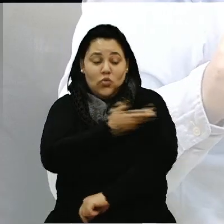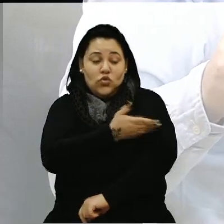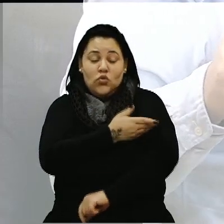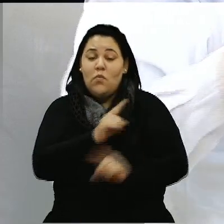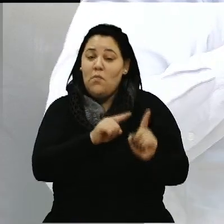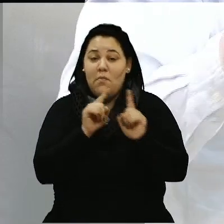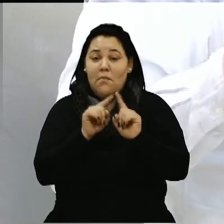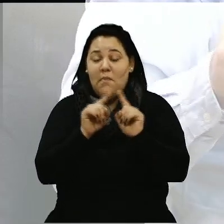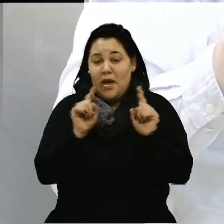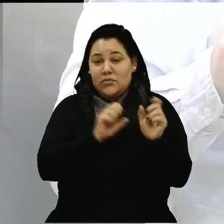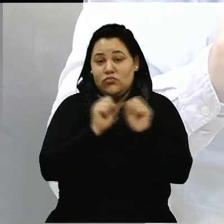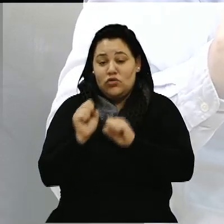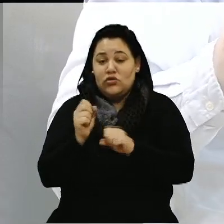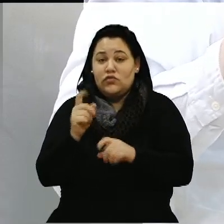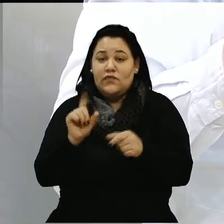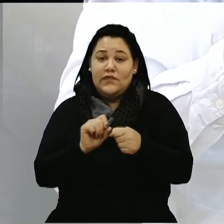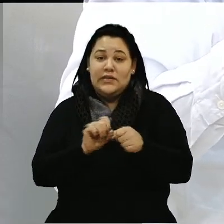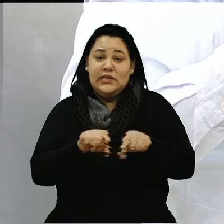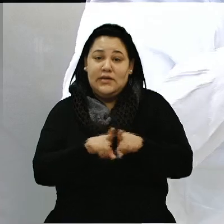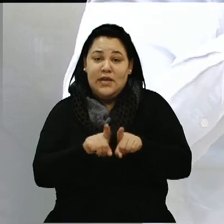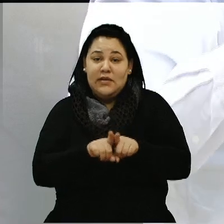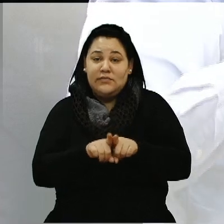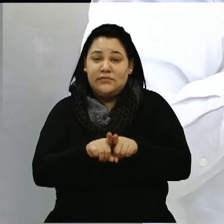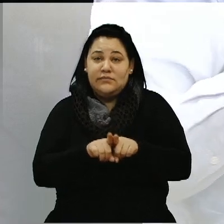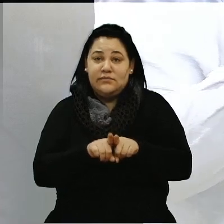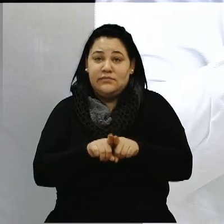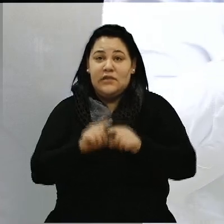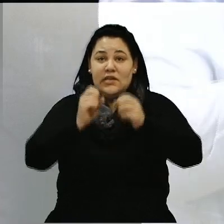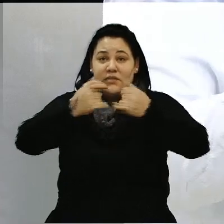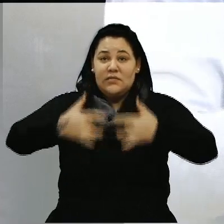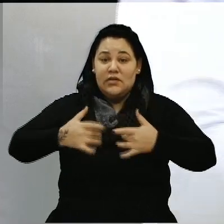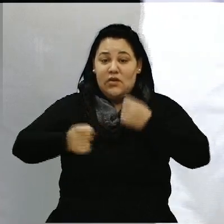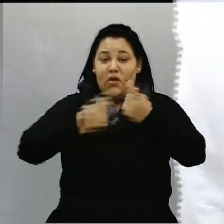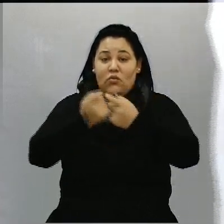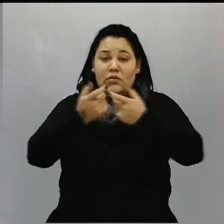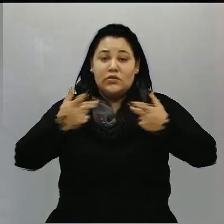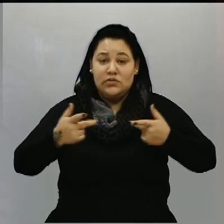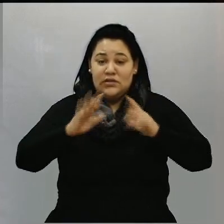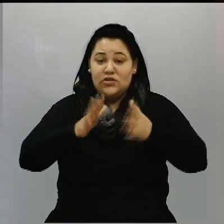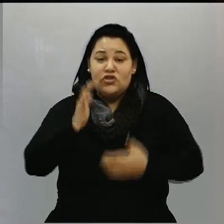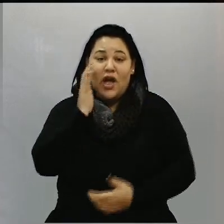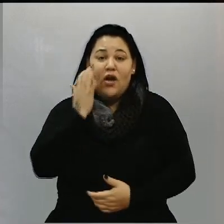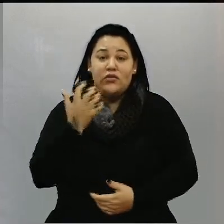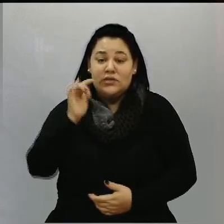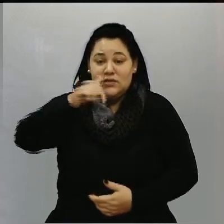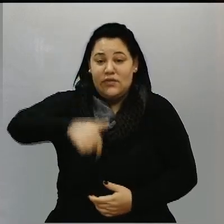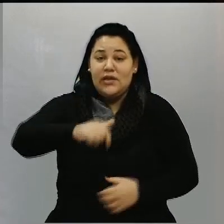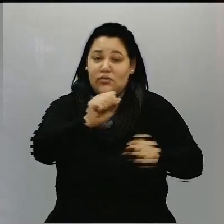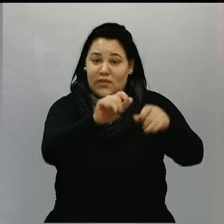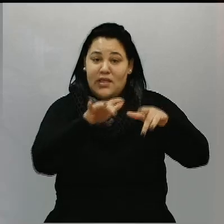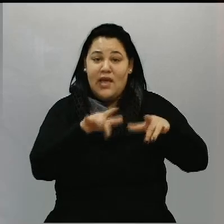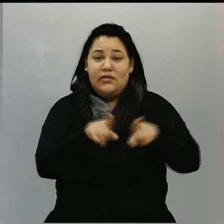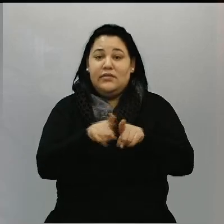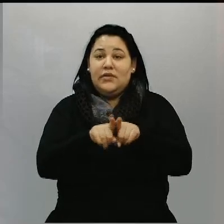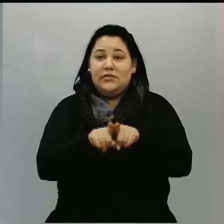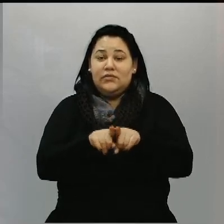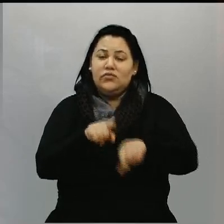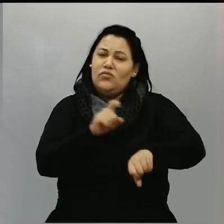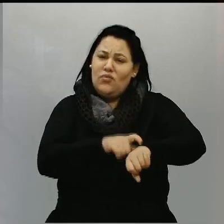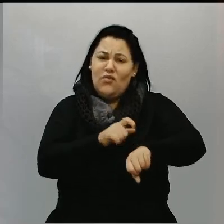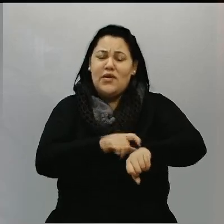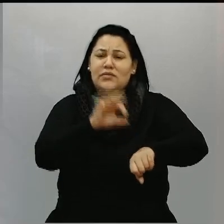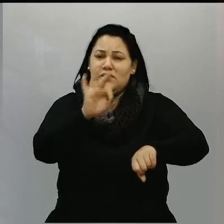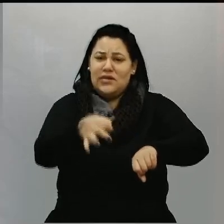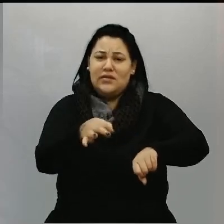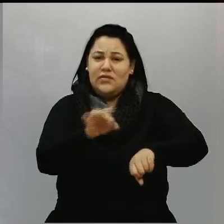também fazer, dando luz a algumas situações que inclusive já aconteceram aqui nesse plenário. No momento oportuno,